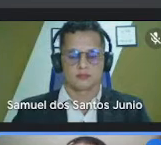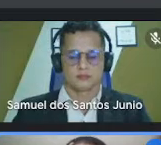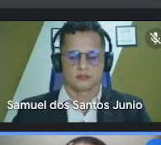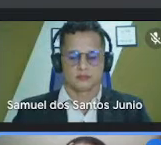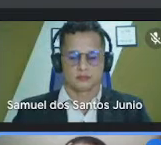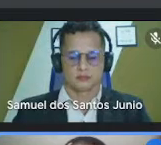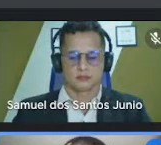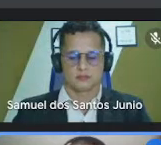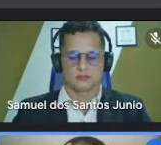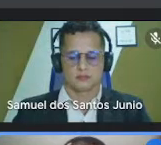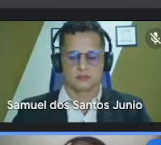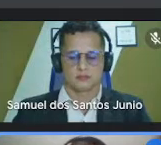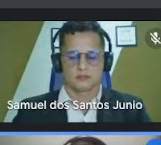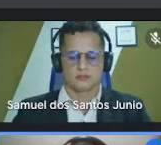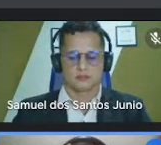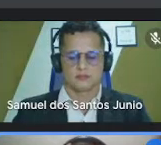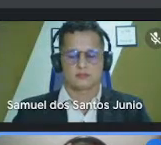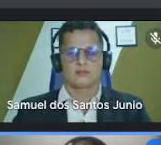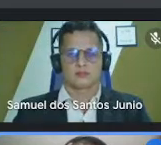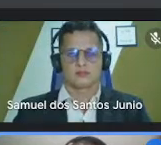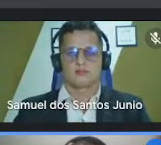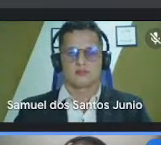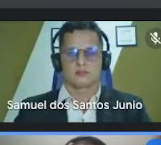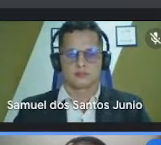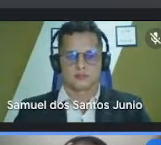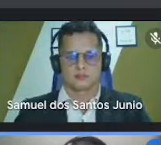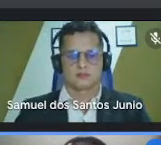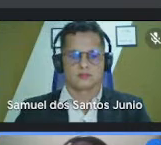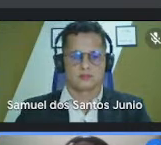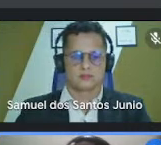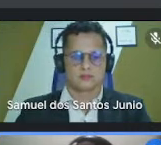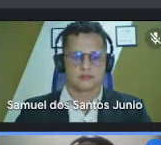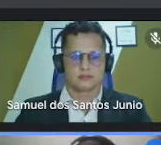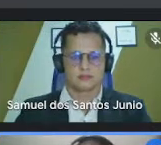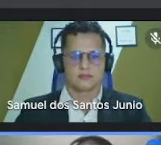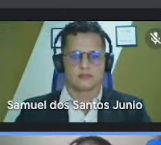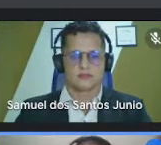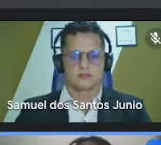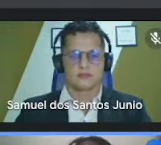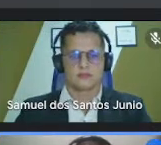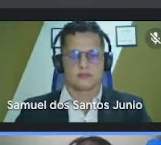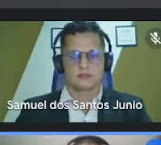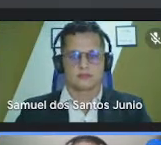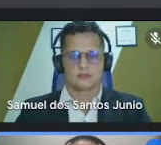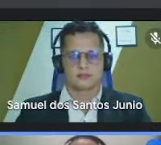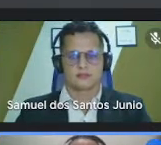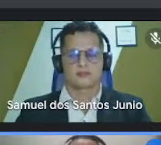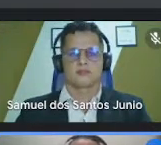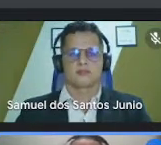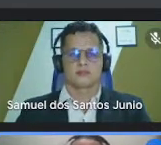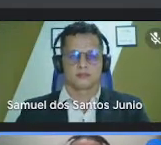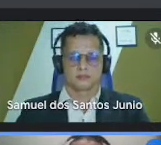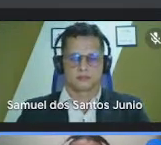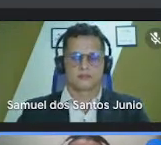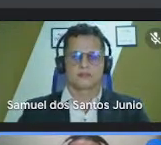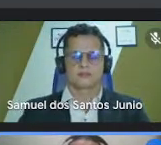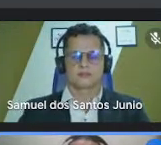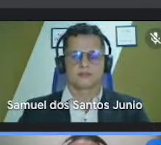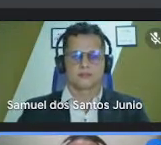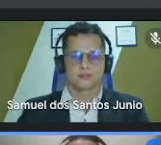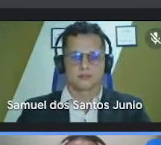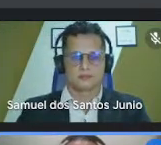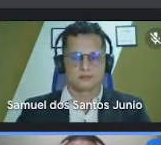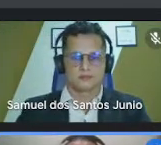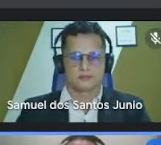pesquisador ainda na graduação, tá? Você precisa que o orientador submeta o seu protocolo. Então, quais são os